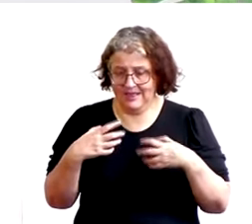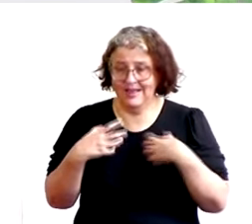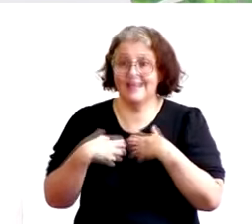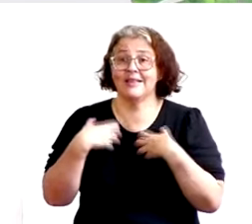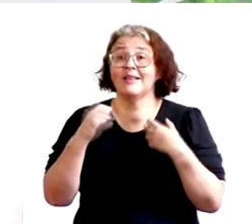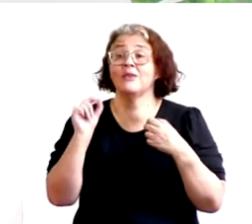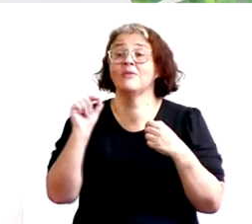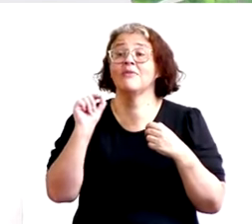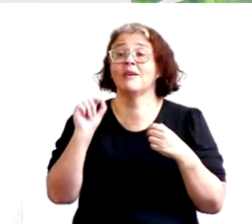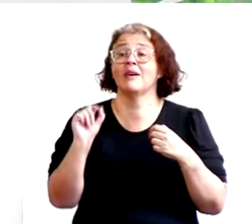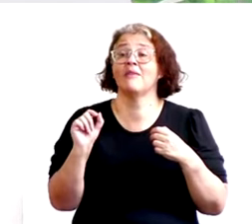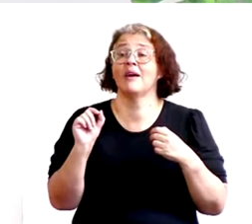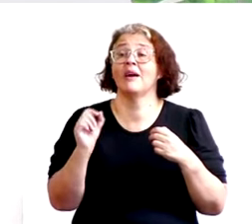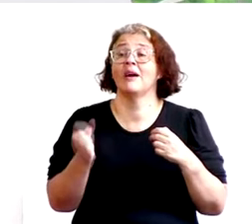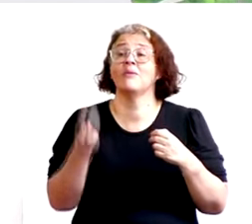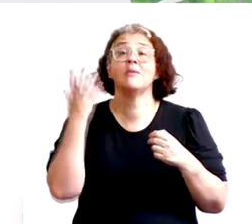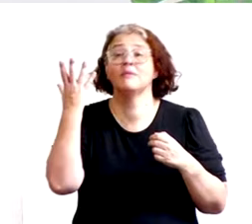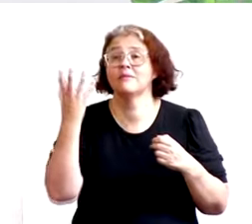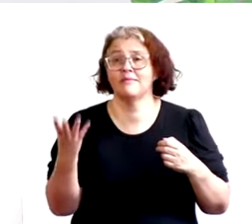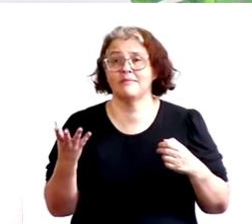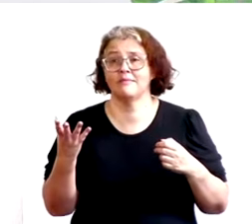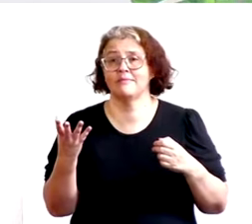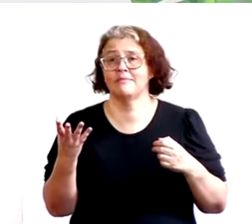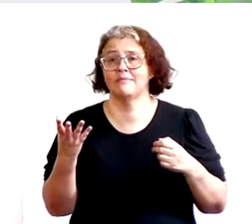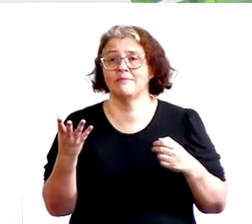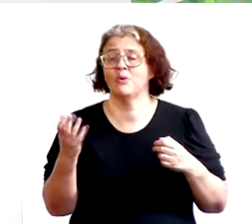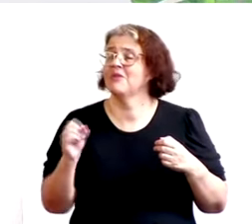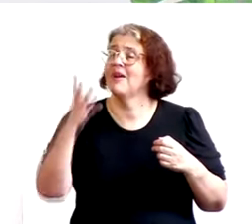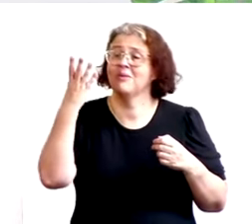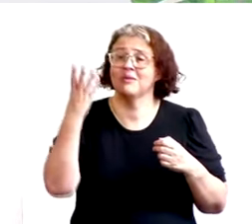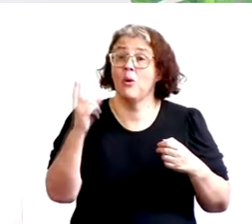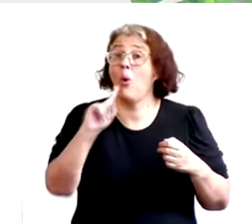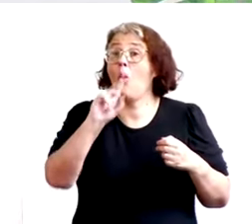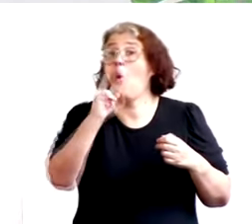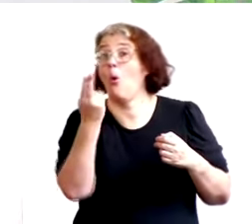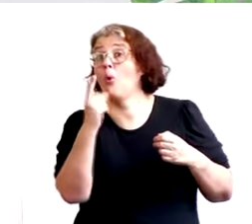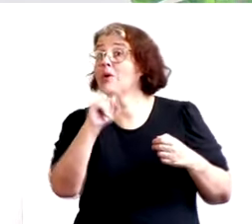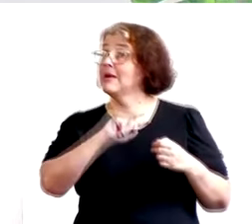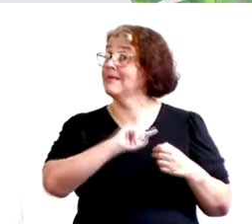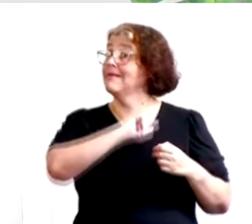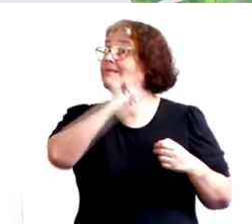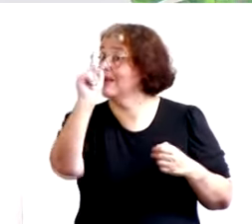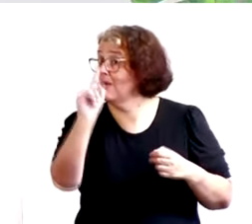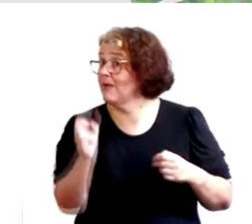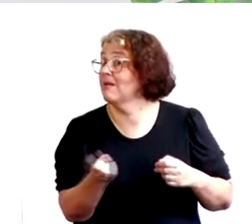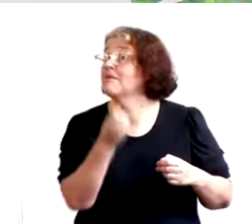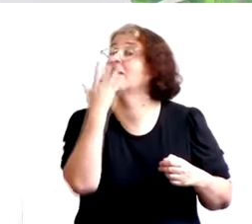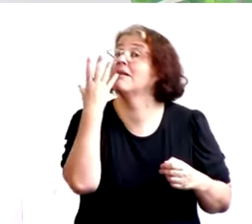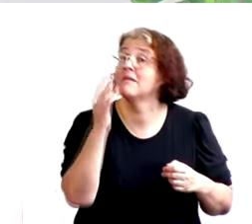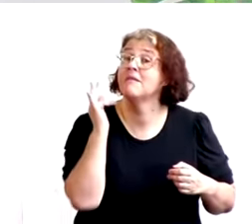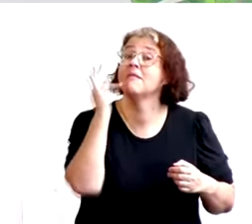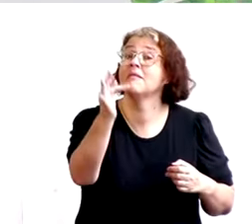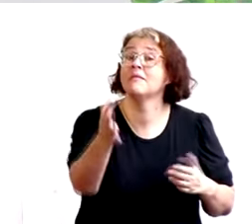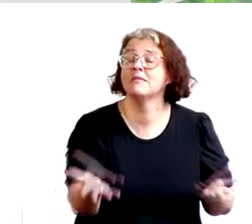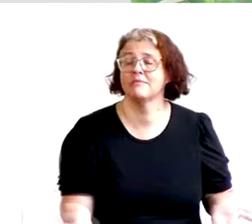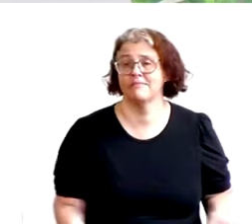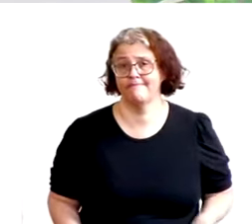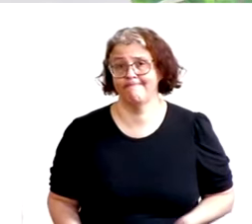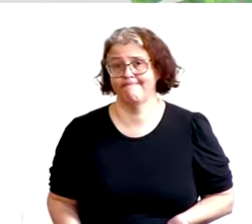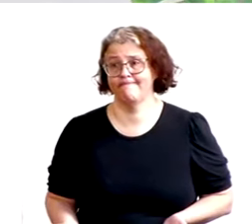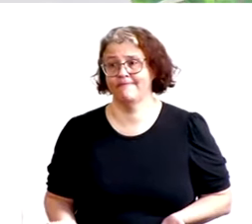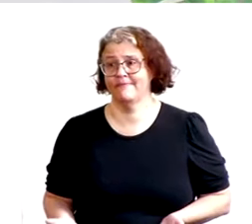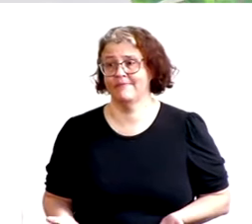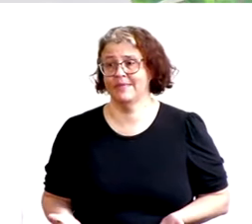o que vai deixar de acontecer fazendo com que naturalmente a nossa alma se incline